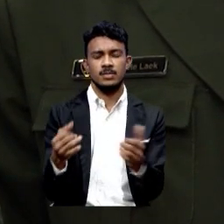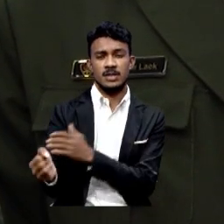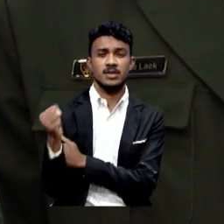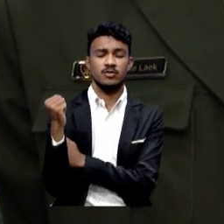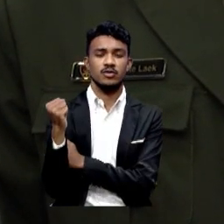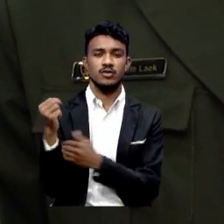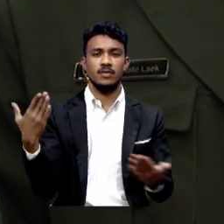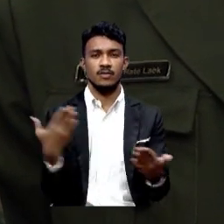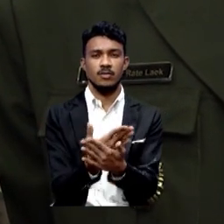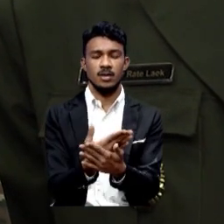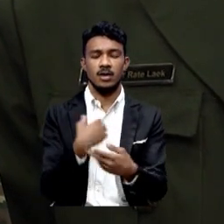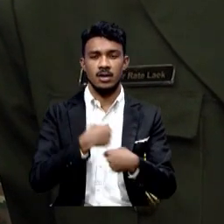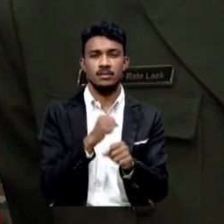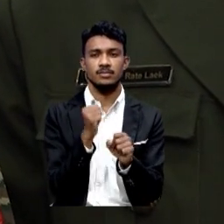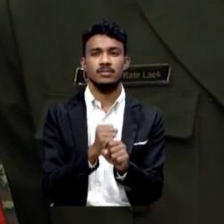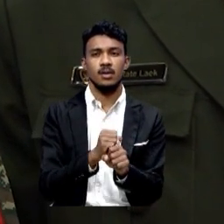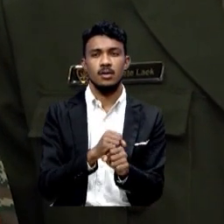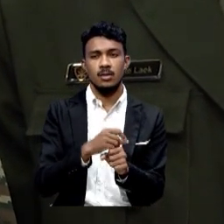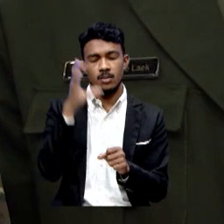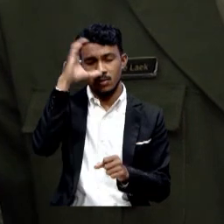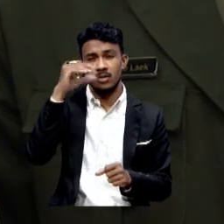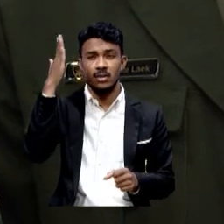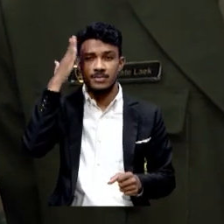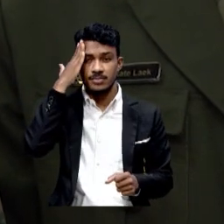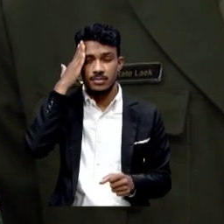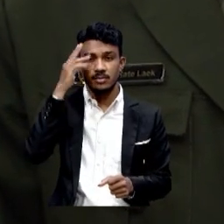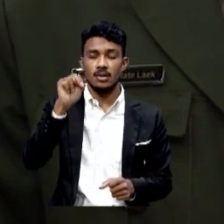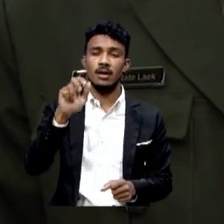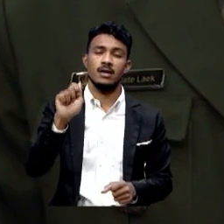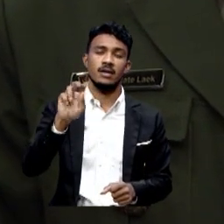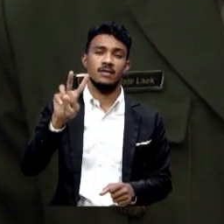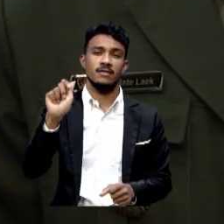atual, né? Ou meios navais e meios aéreos.